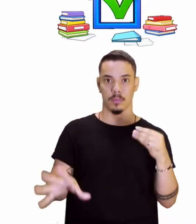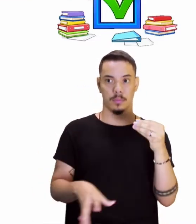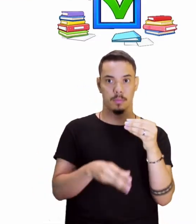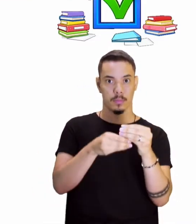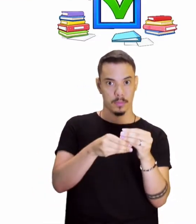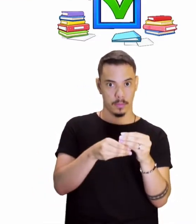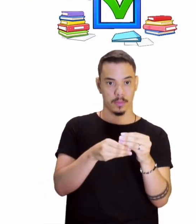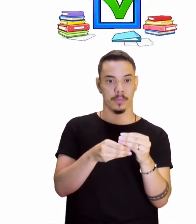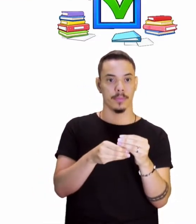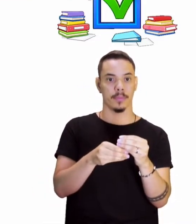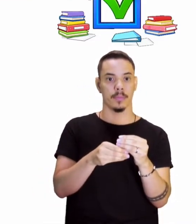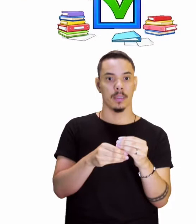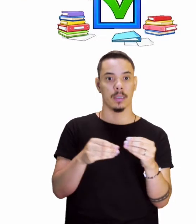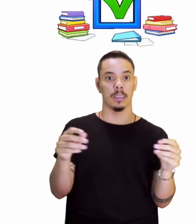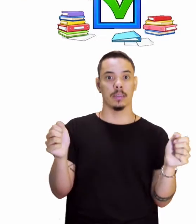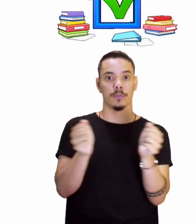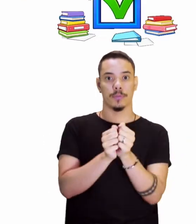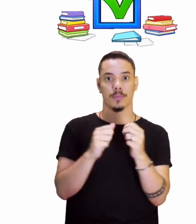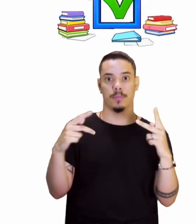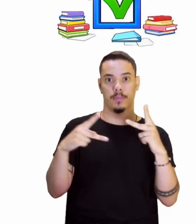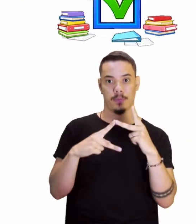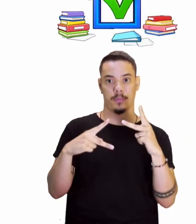sem preposição.